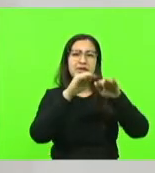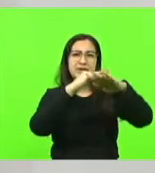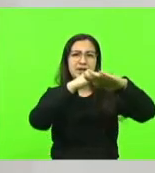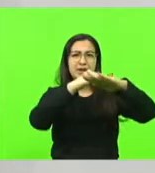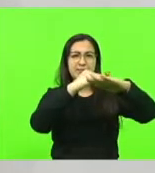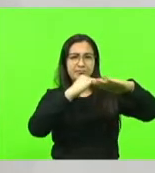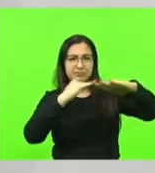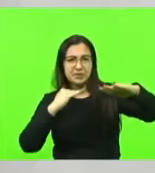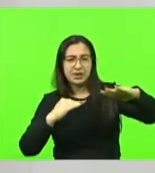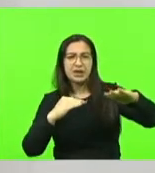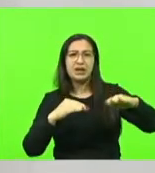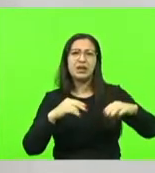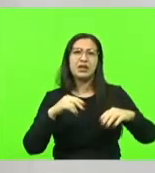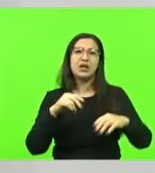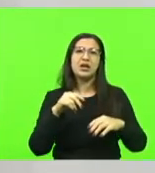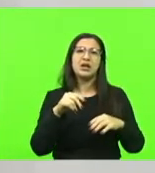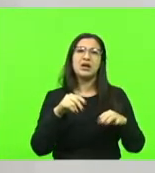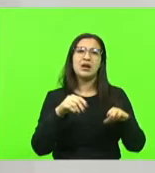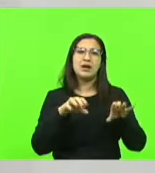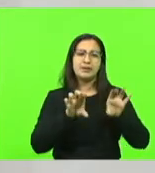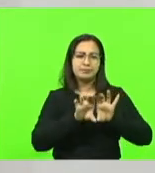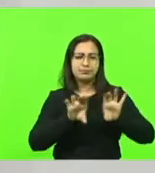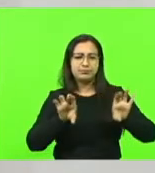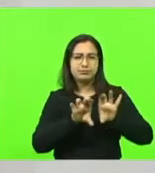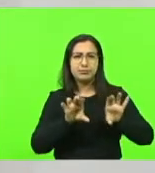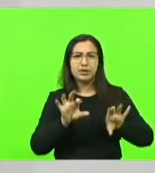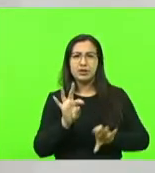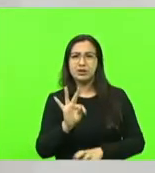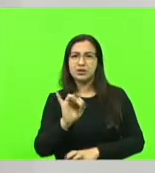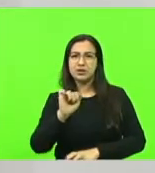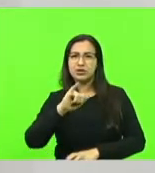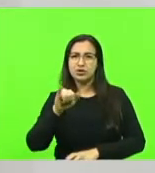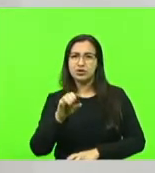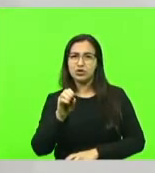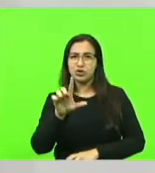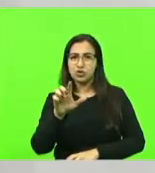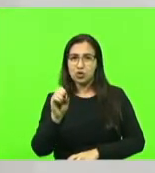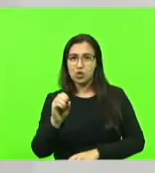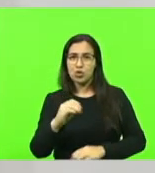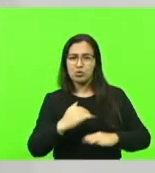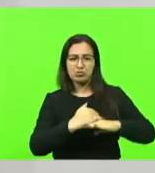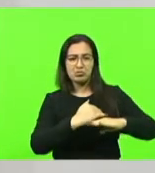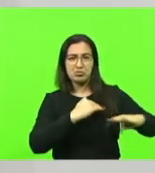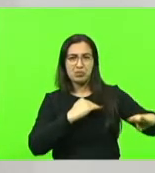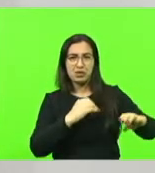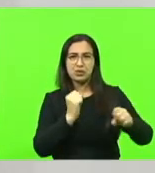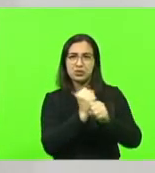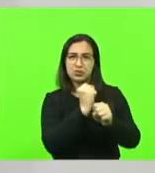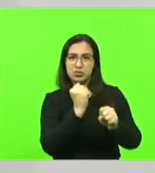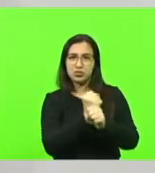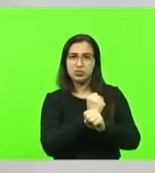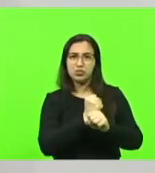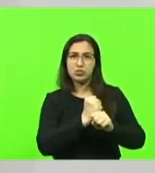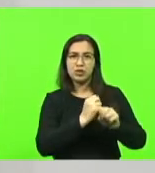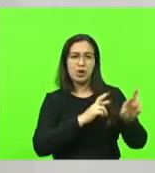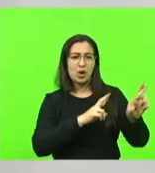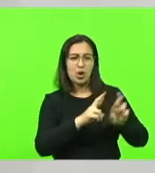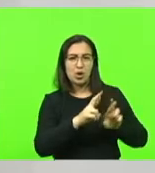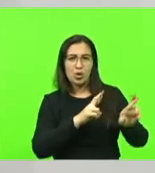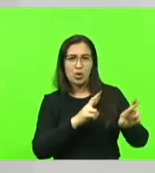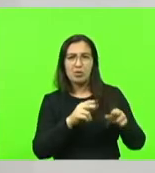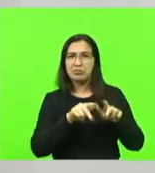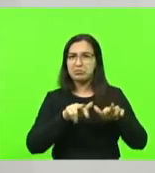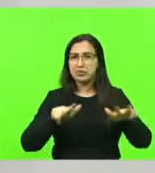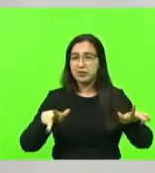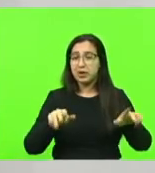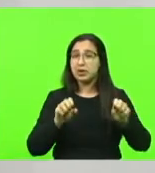tijolo, para base de construção de asfalto, para várias atividades, de acordo